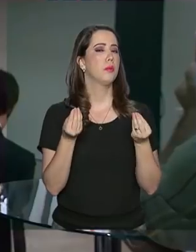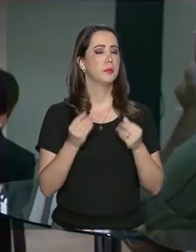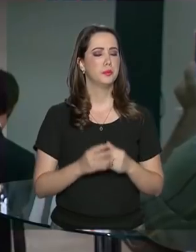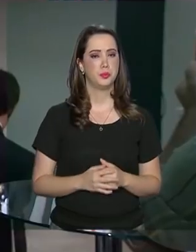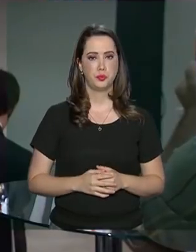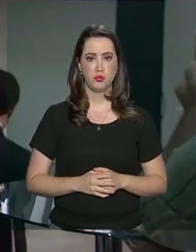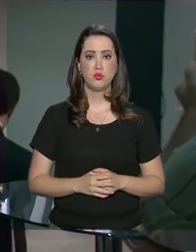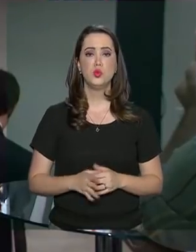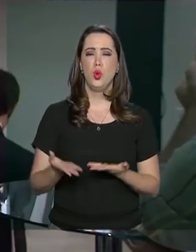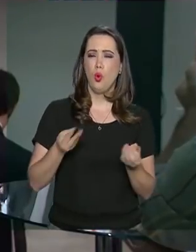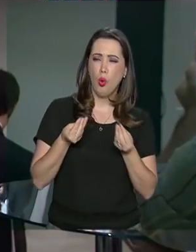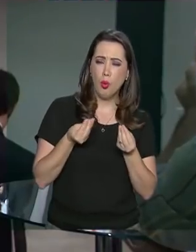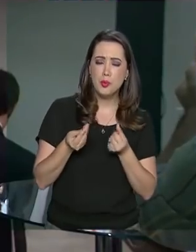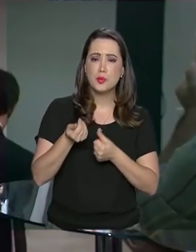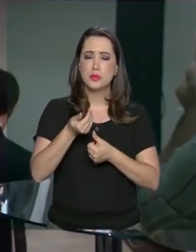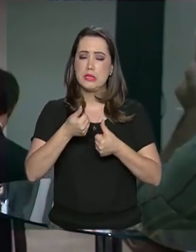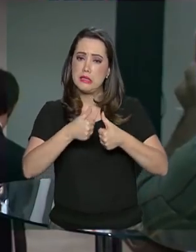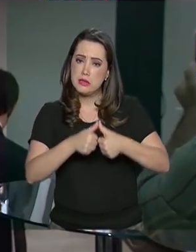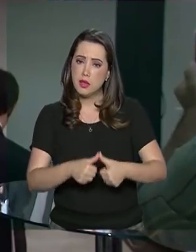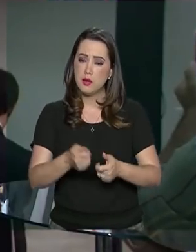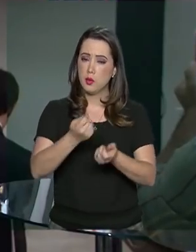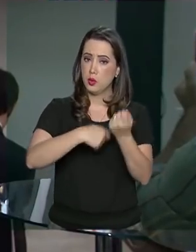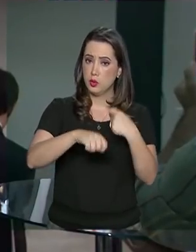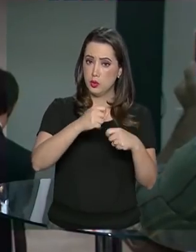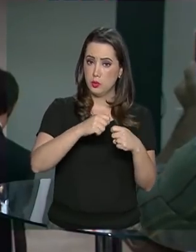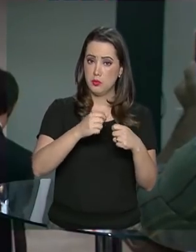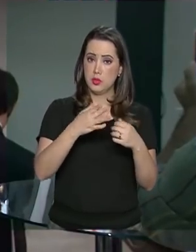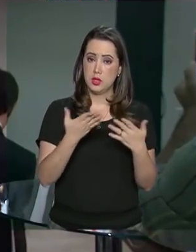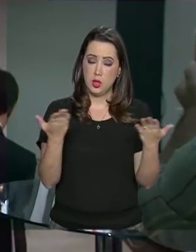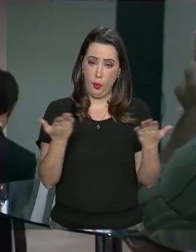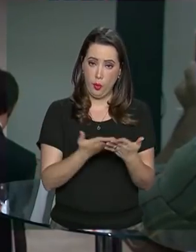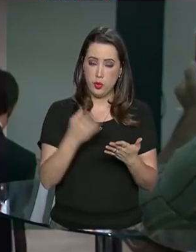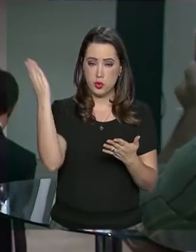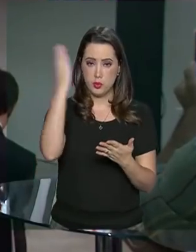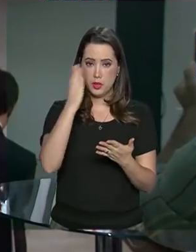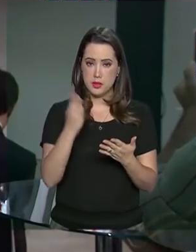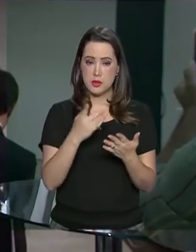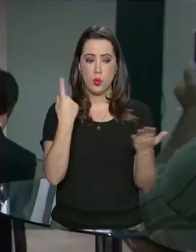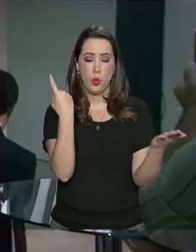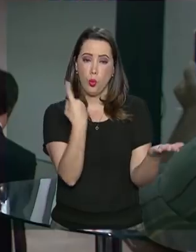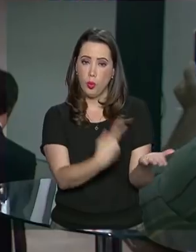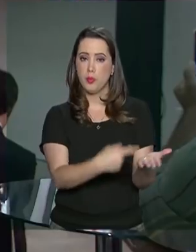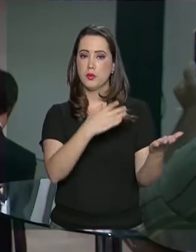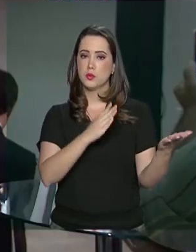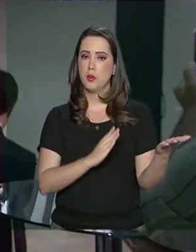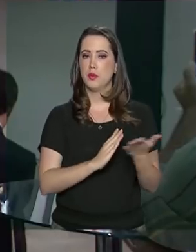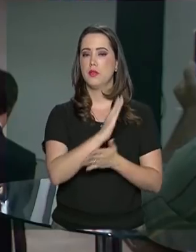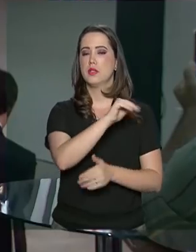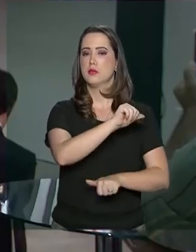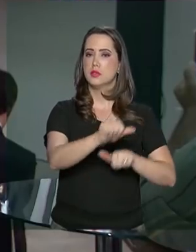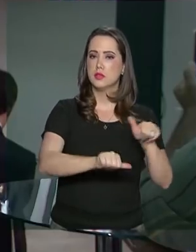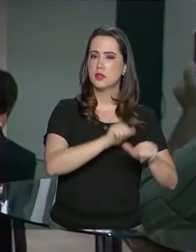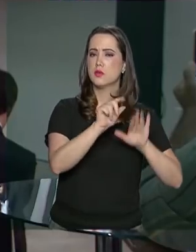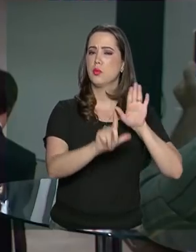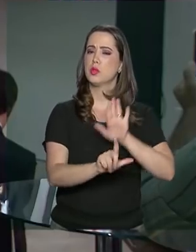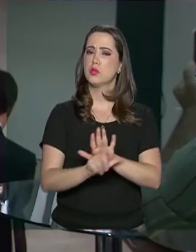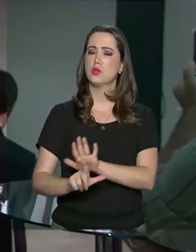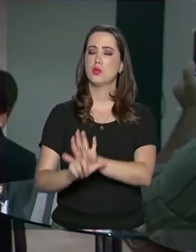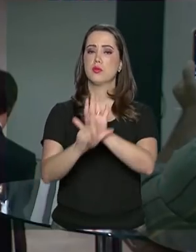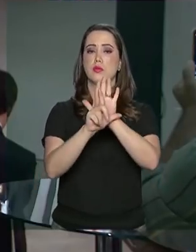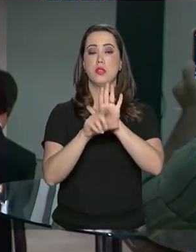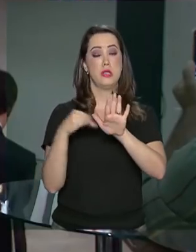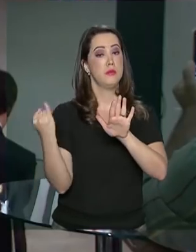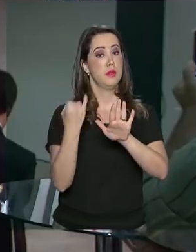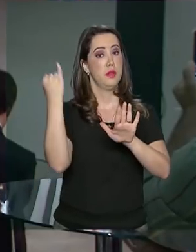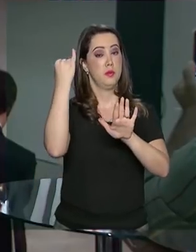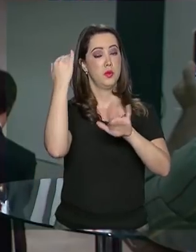conjuntura econômica nacional e o compromisso do governo com a aprovação das reformas que são essenciais para